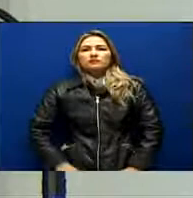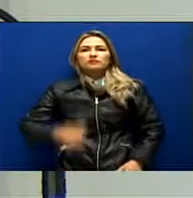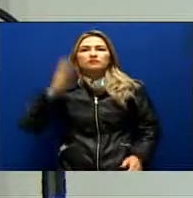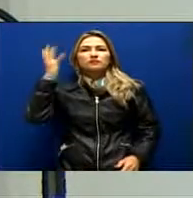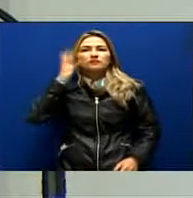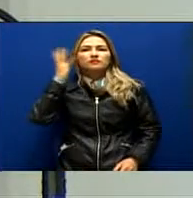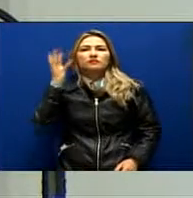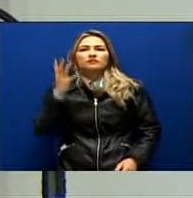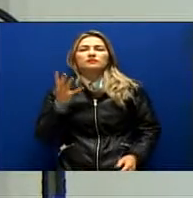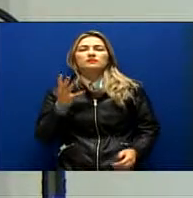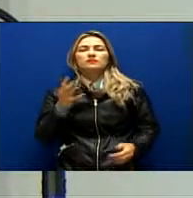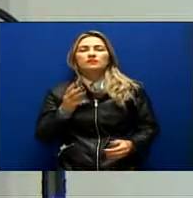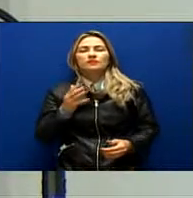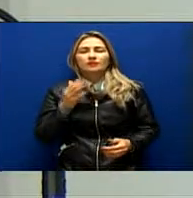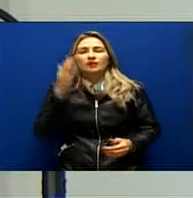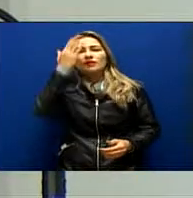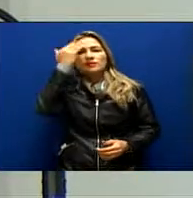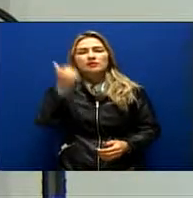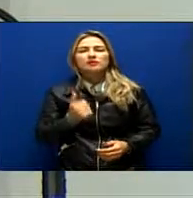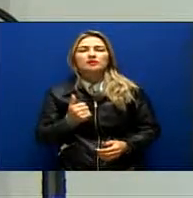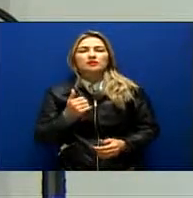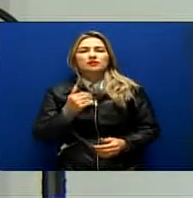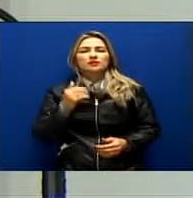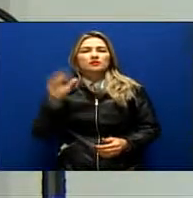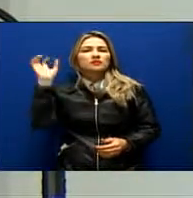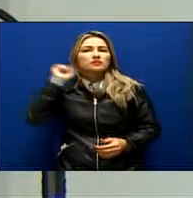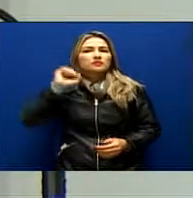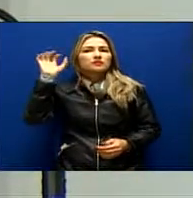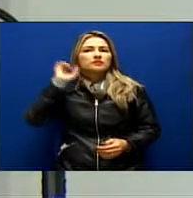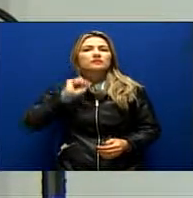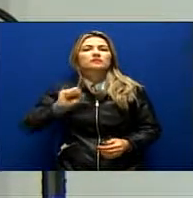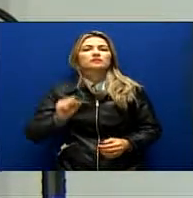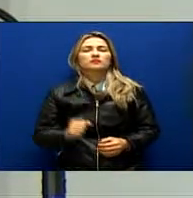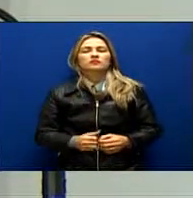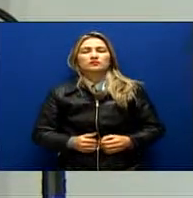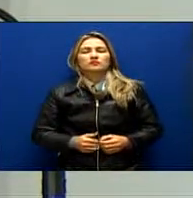sempre ali acompanhando e ouvindo.